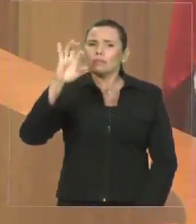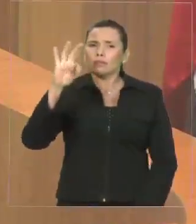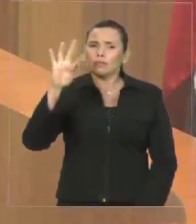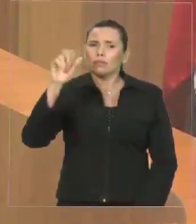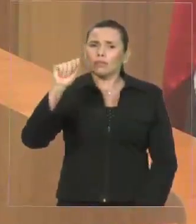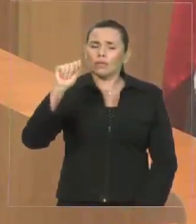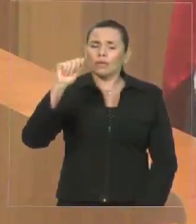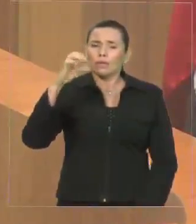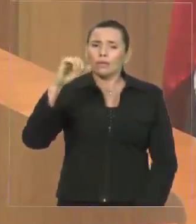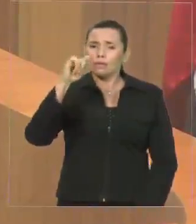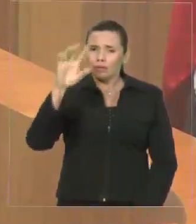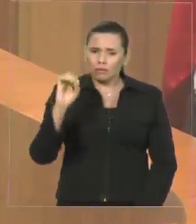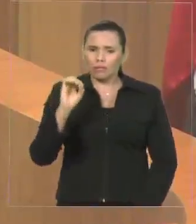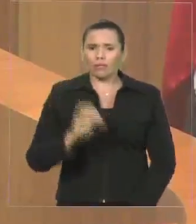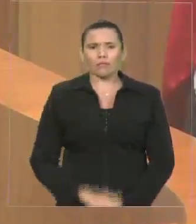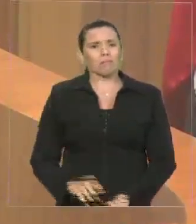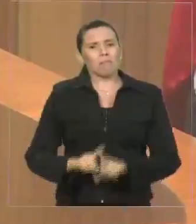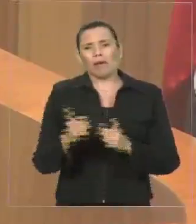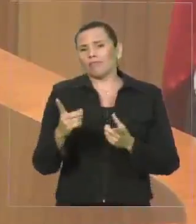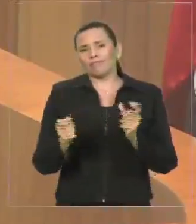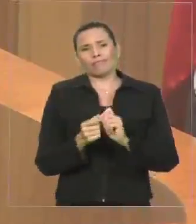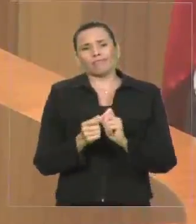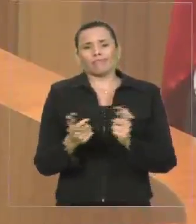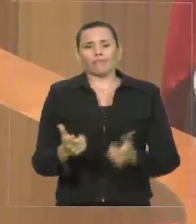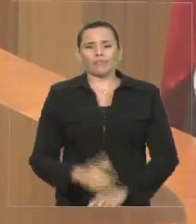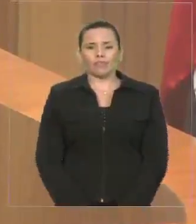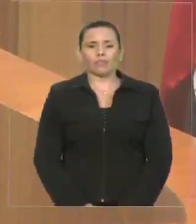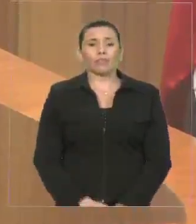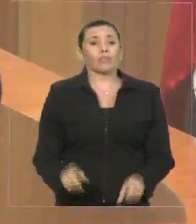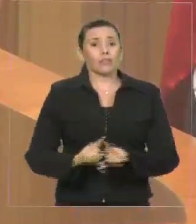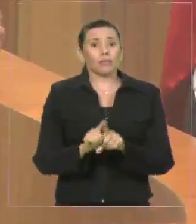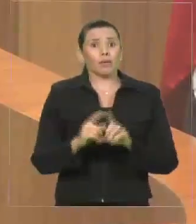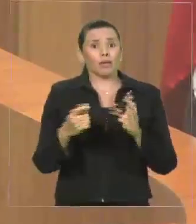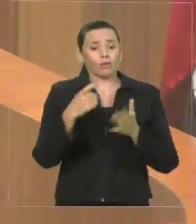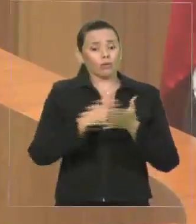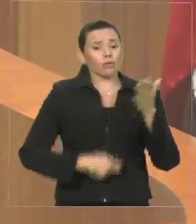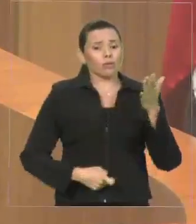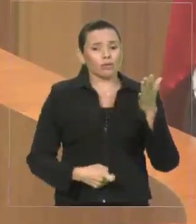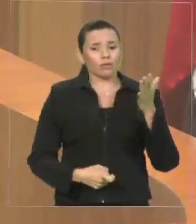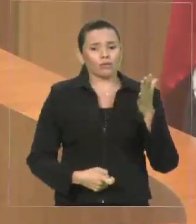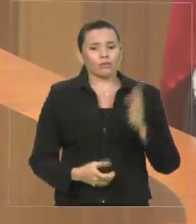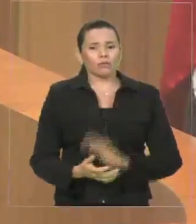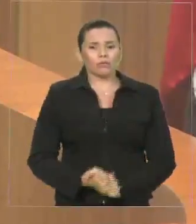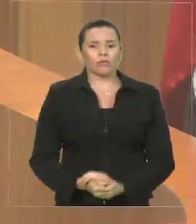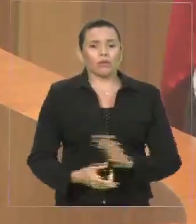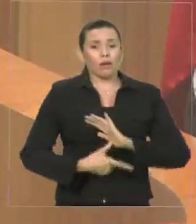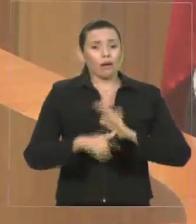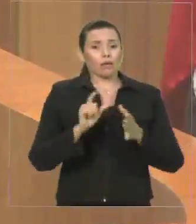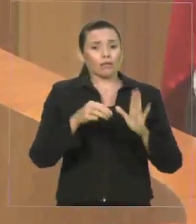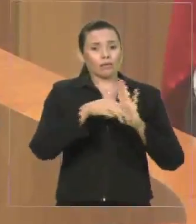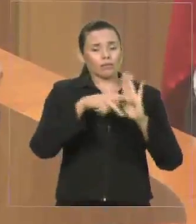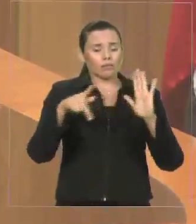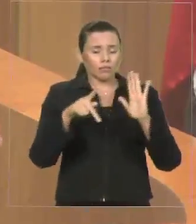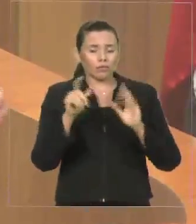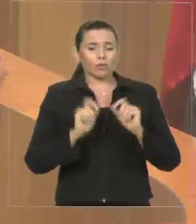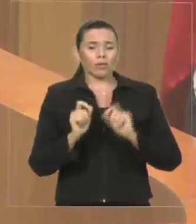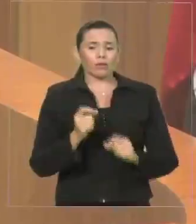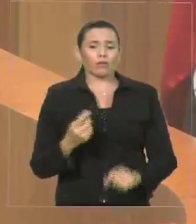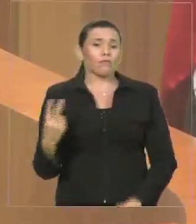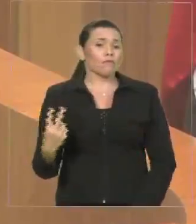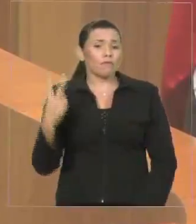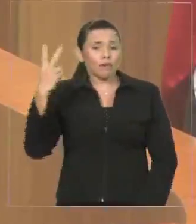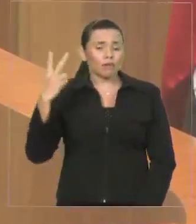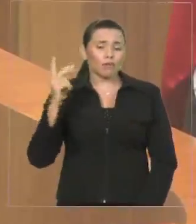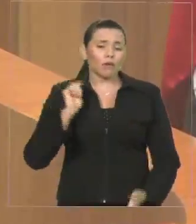que sequer tocou no assunto. O texto original, antes da edição da medida provisória, dizia o seguinte: O valor a